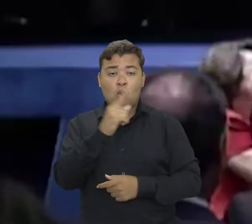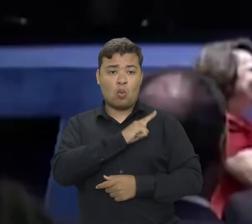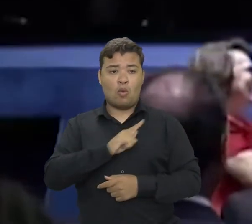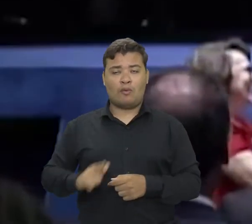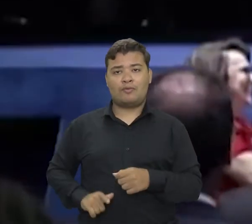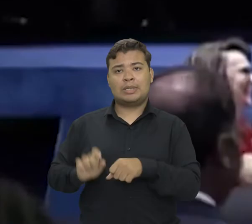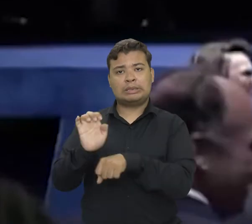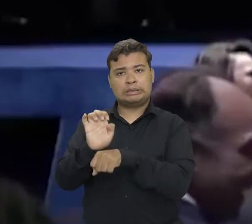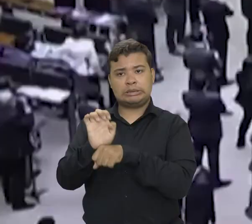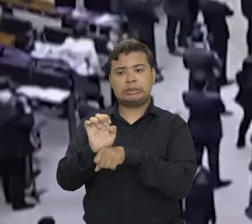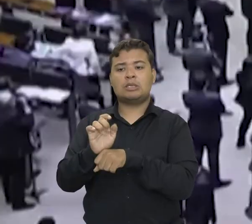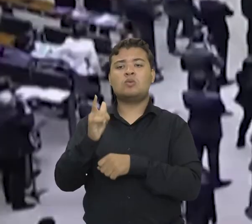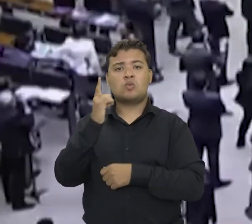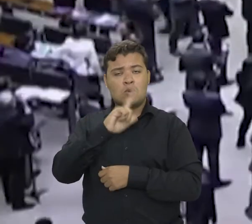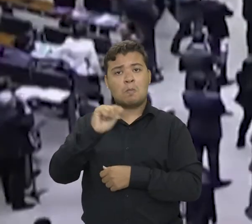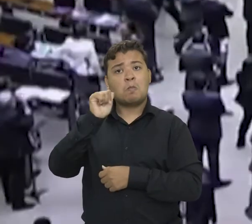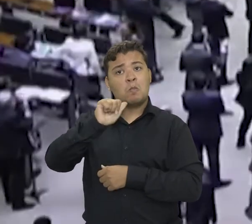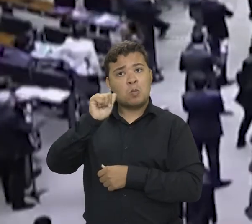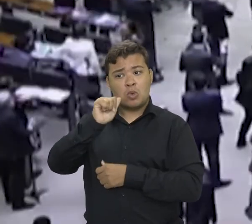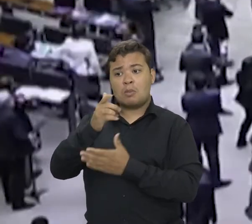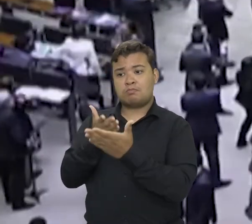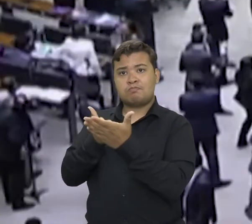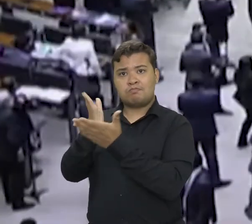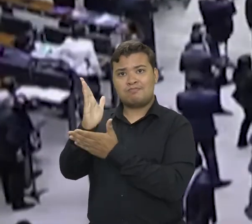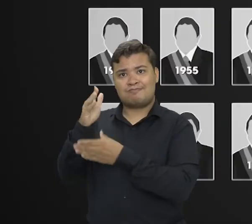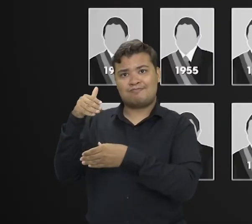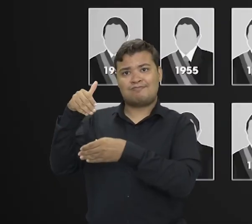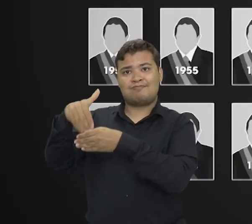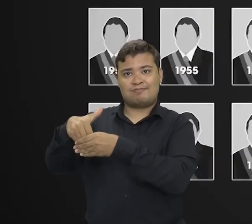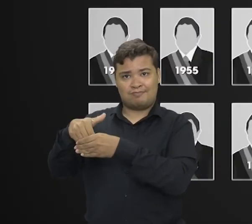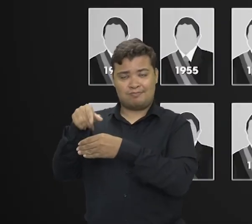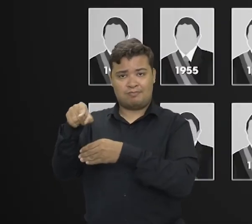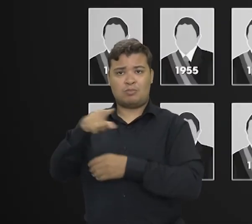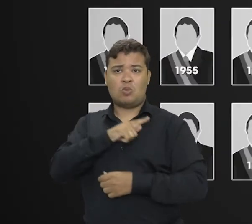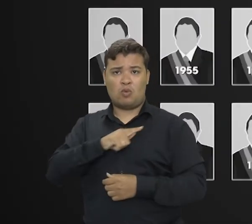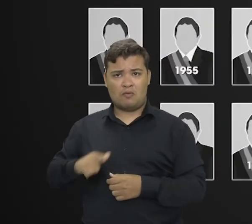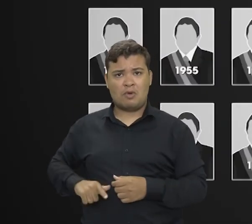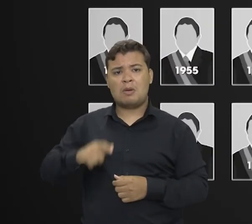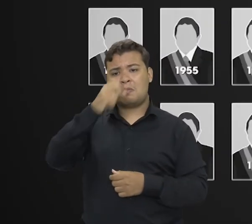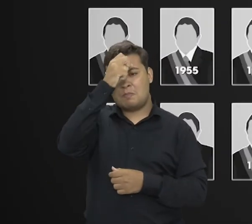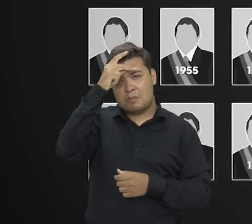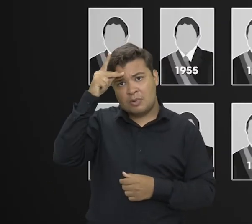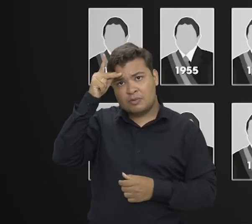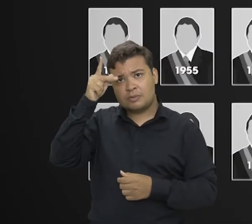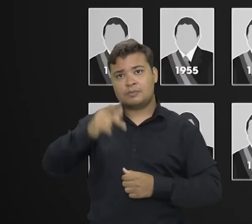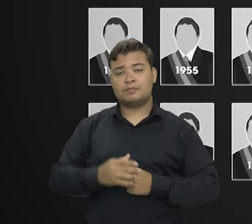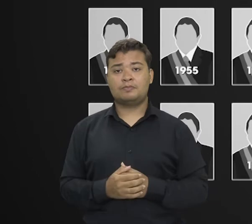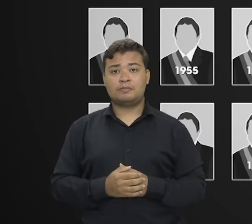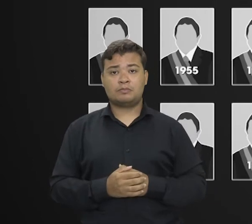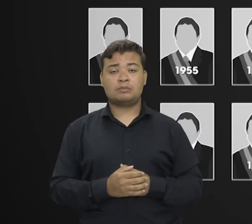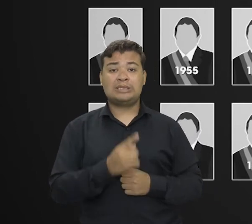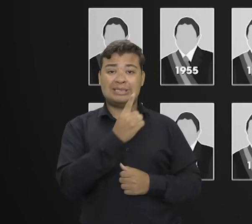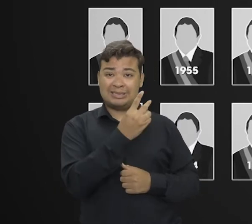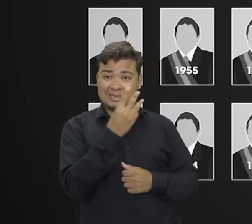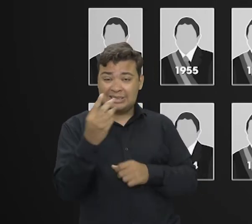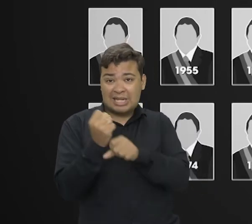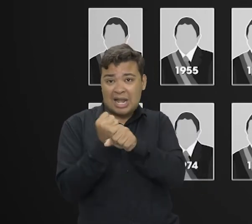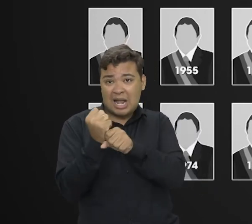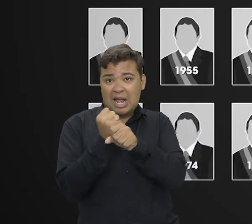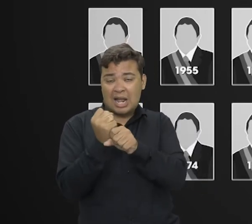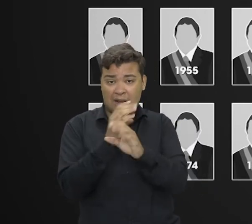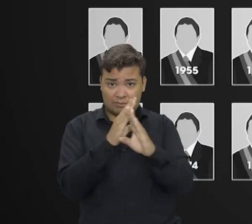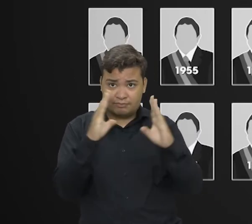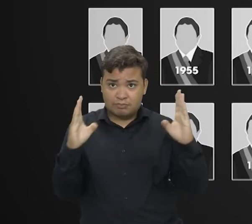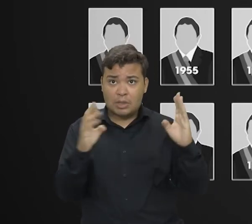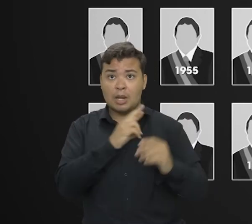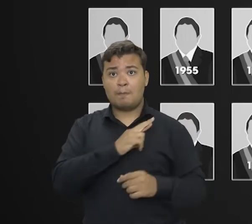no Brasil elegeram mulheres nos últimos pleitos. Em 133 anos de república, apenas uma mulher